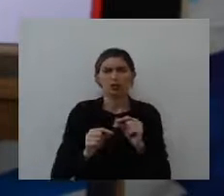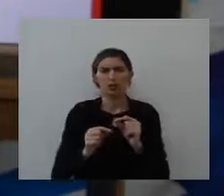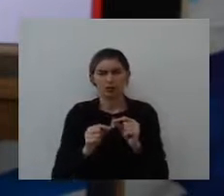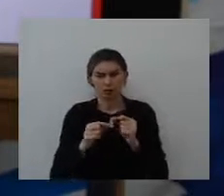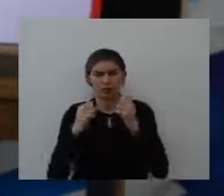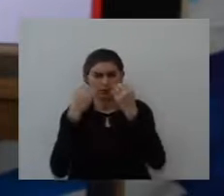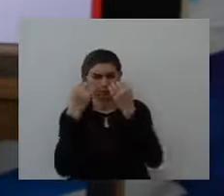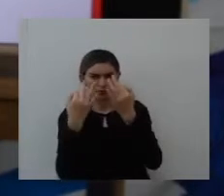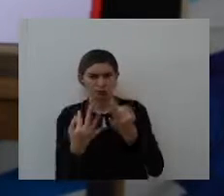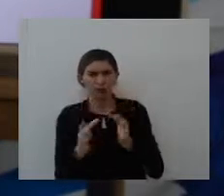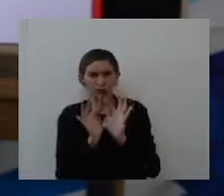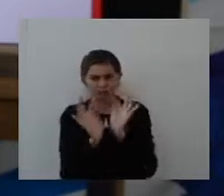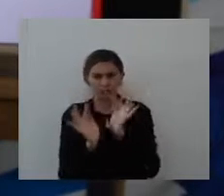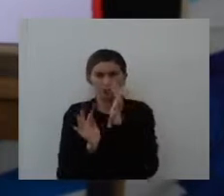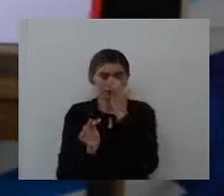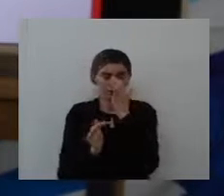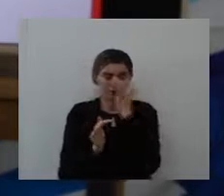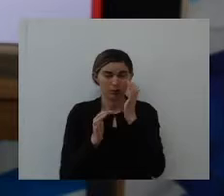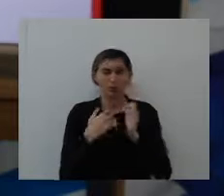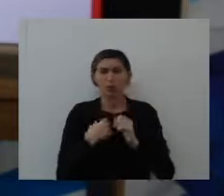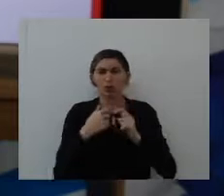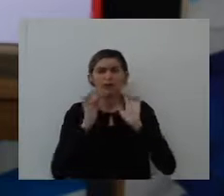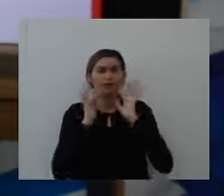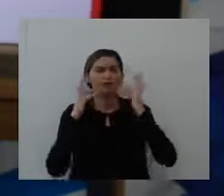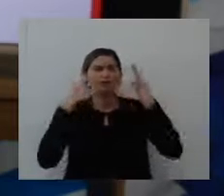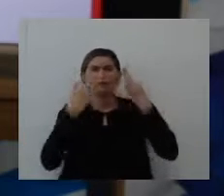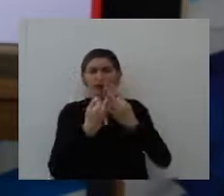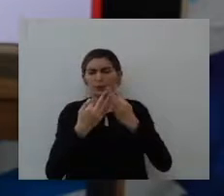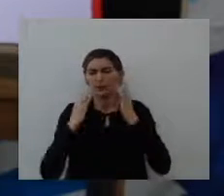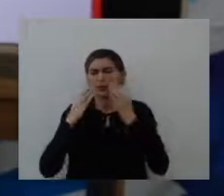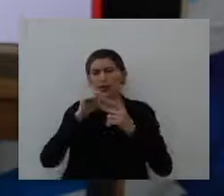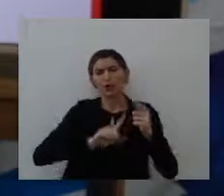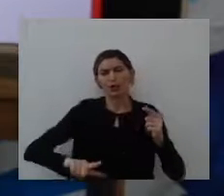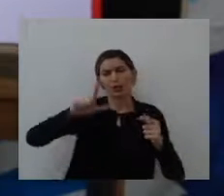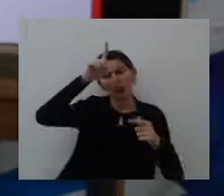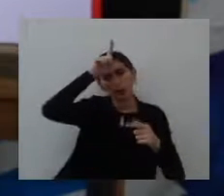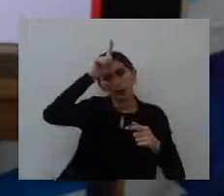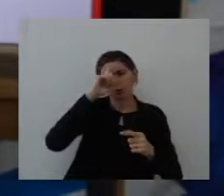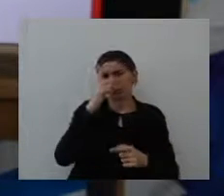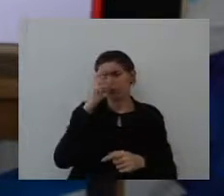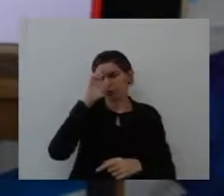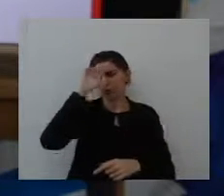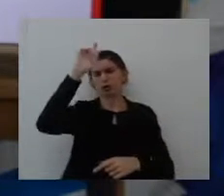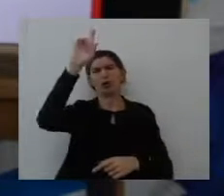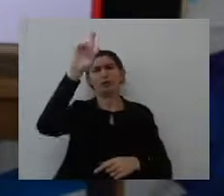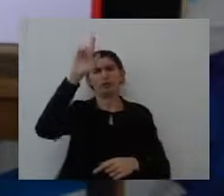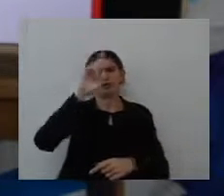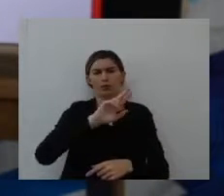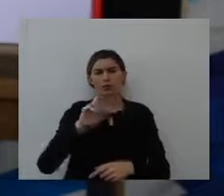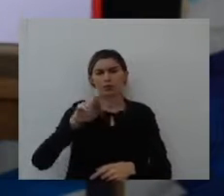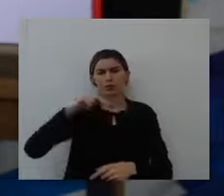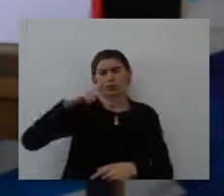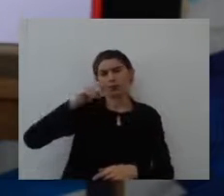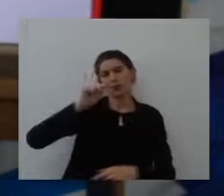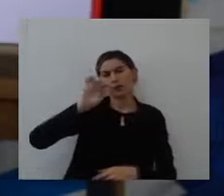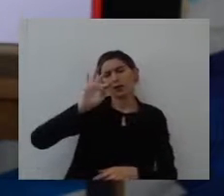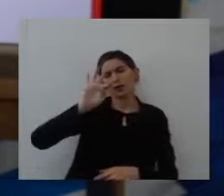dizer de maneira bem simples. Grandes famílias lideradas por um chefe chamado de